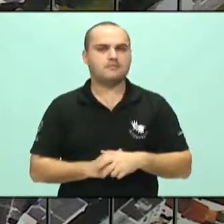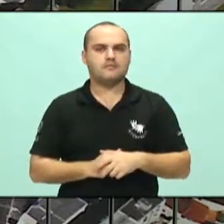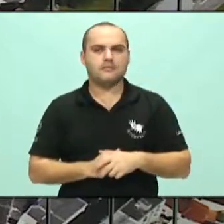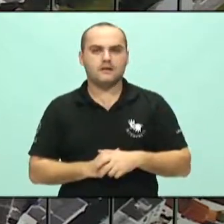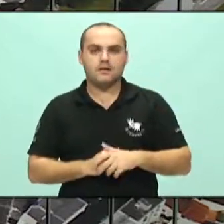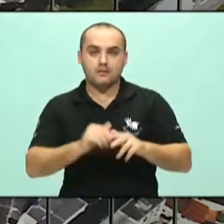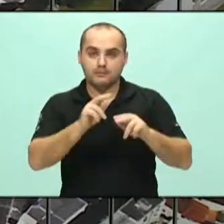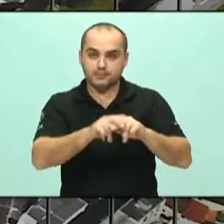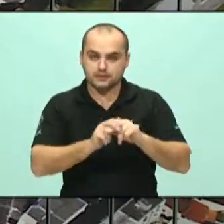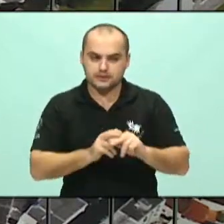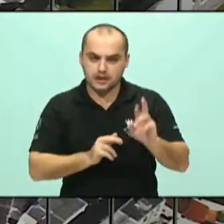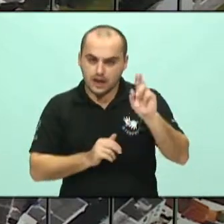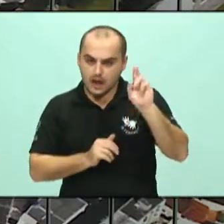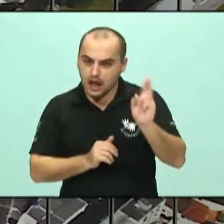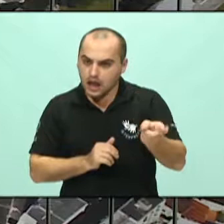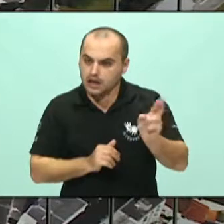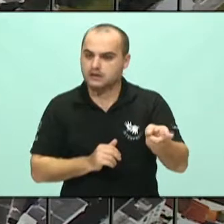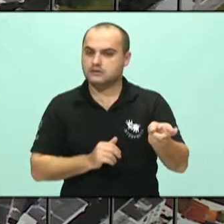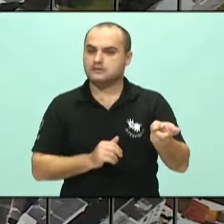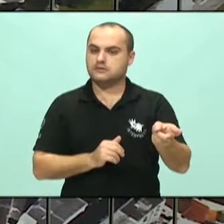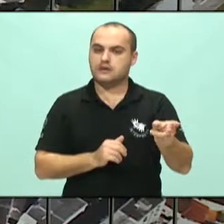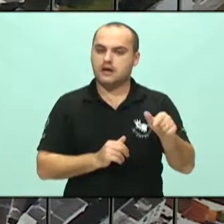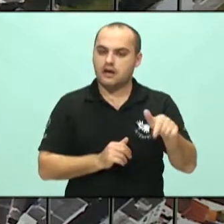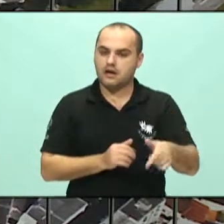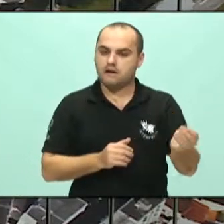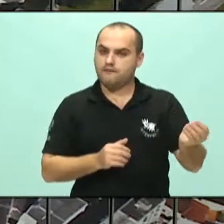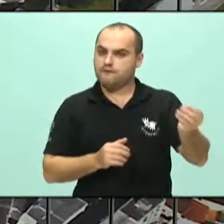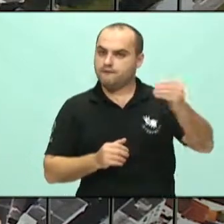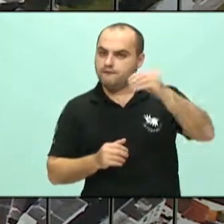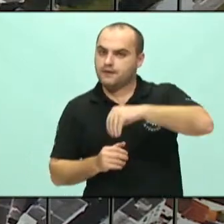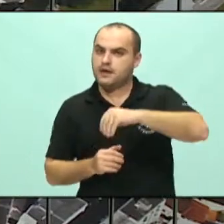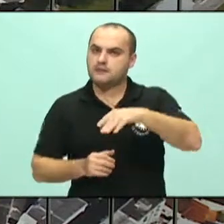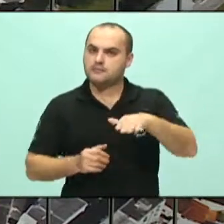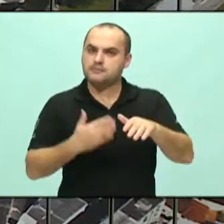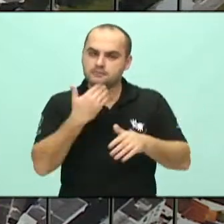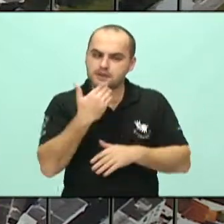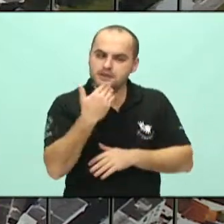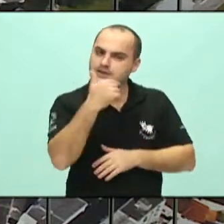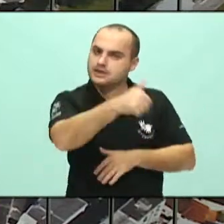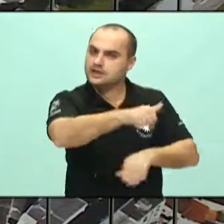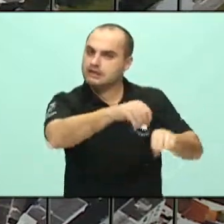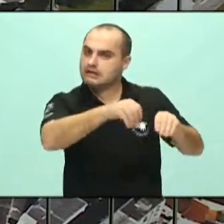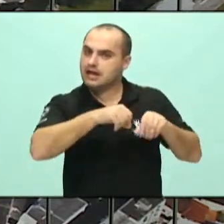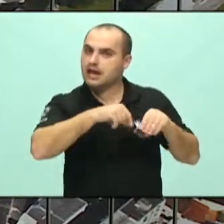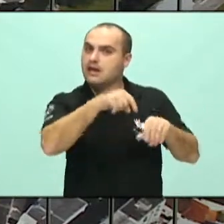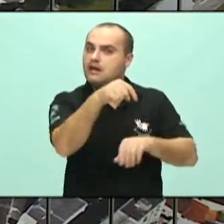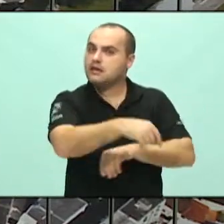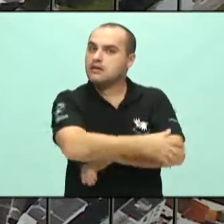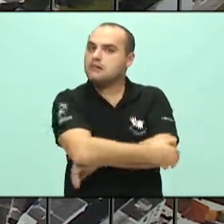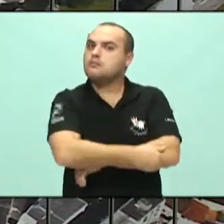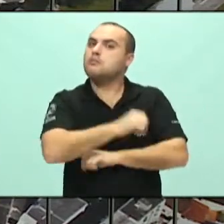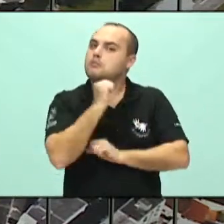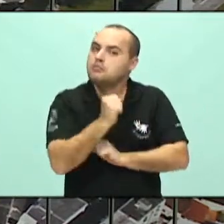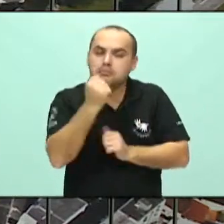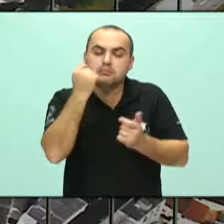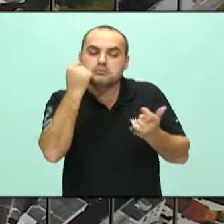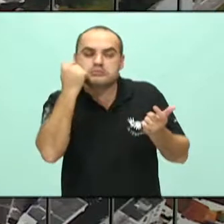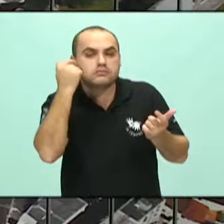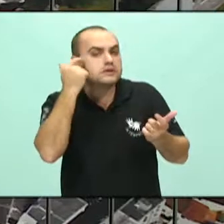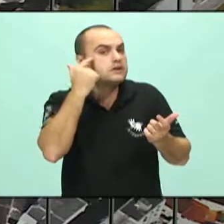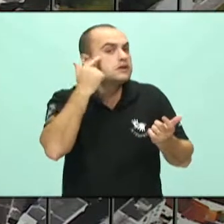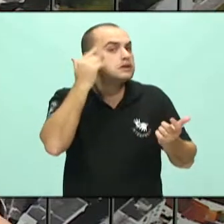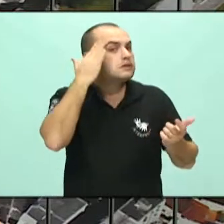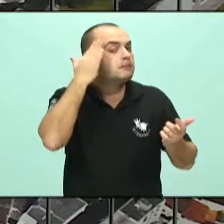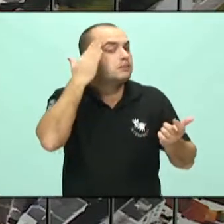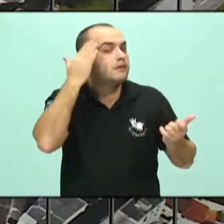razão supõe-se que tenha vindo e requerer essa extensão de terra aqui pela notícia que se tinha